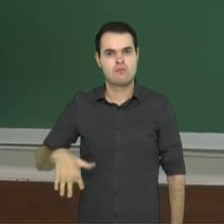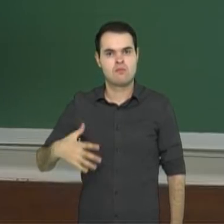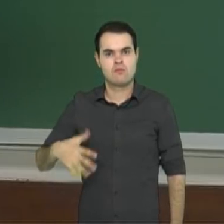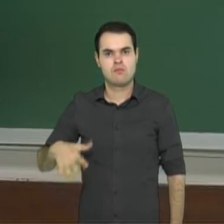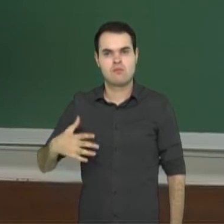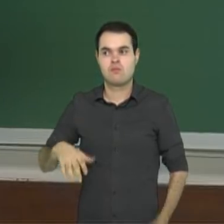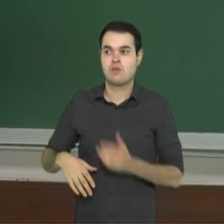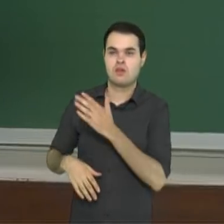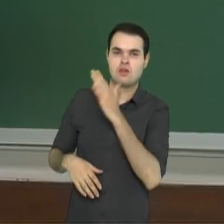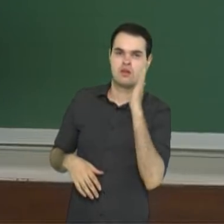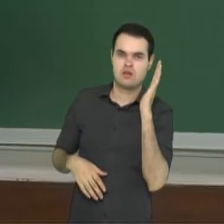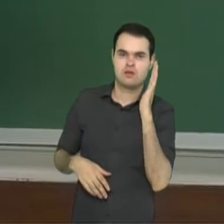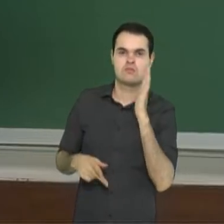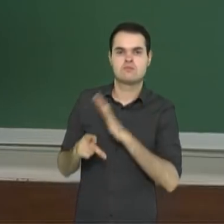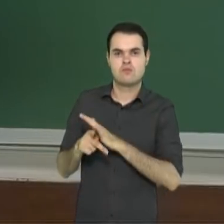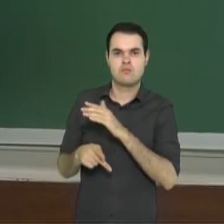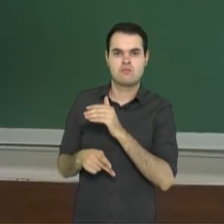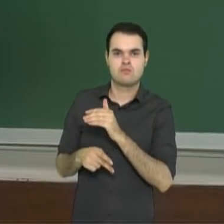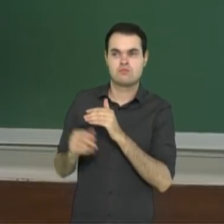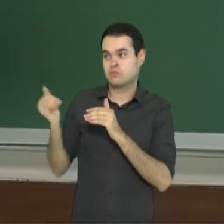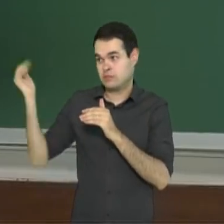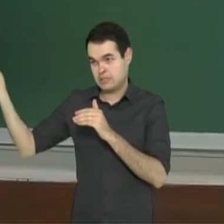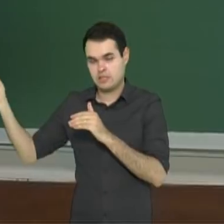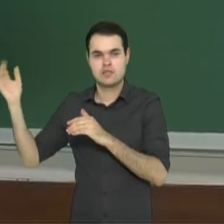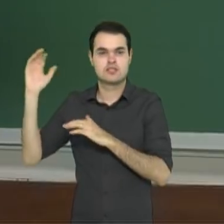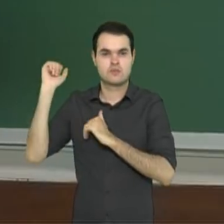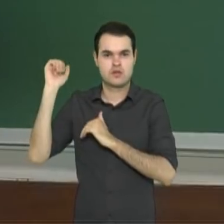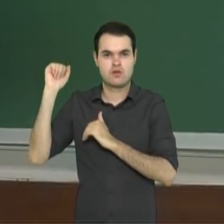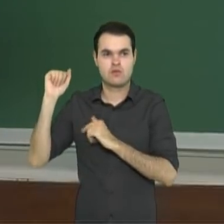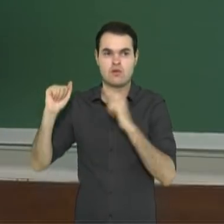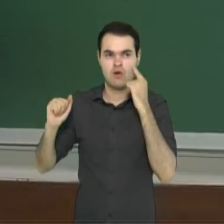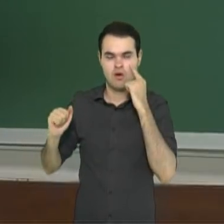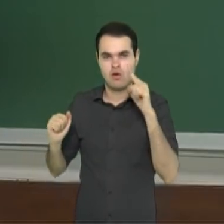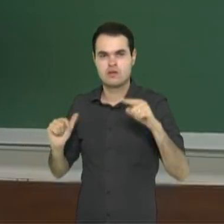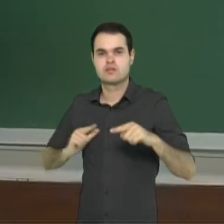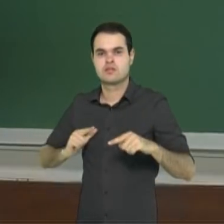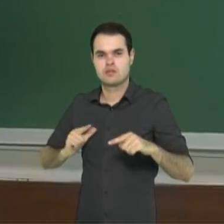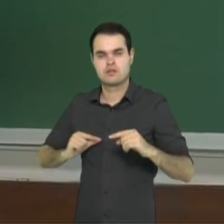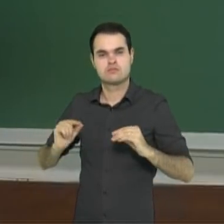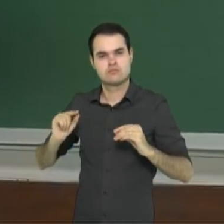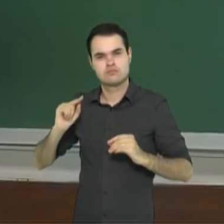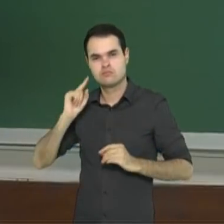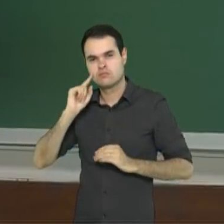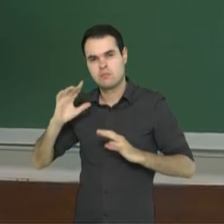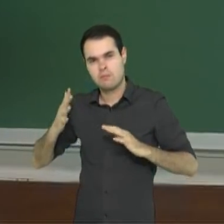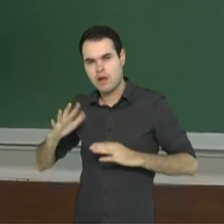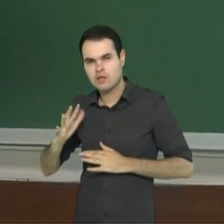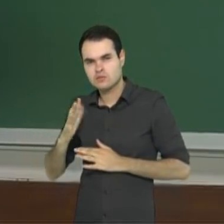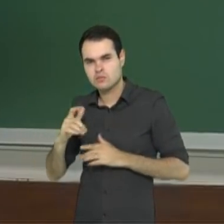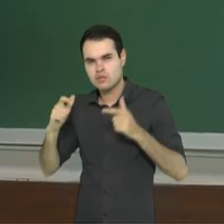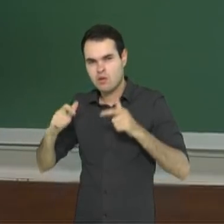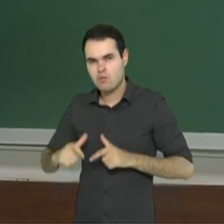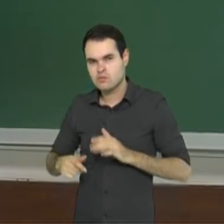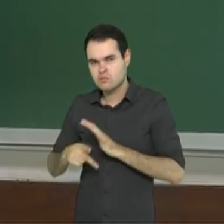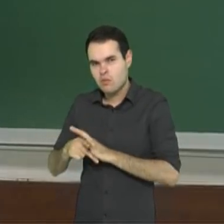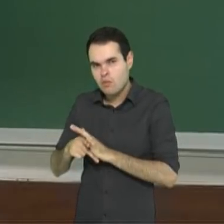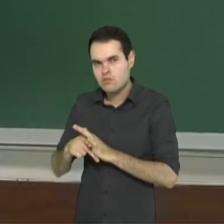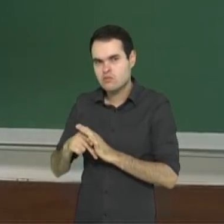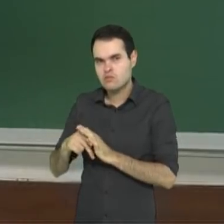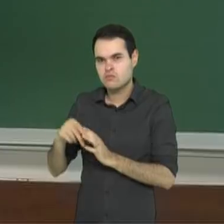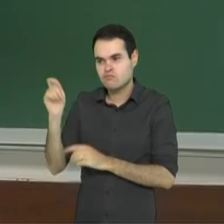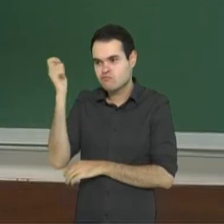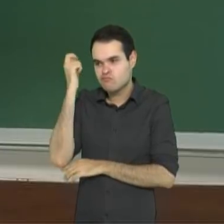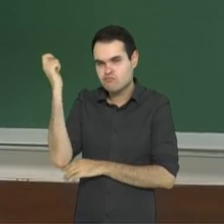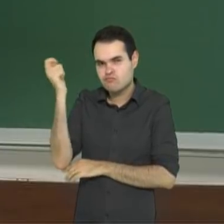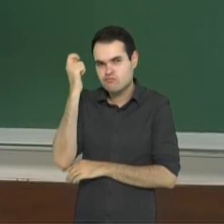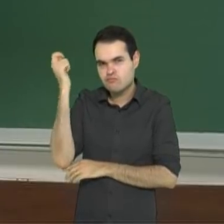terras espanholas, ó, Buenos Aires, ó, o Rio do Prata, né? Então, isso daqui tudo, aqui ó, mais ou menos virou Rio Grande do Sul, mas era enorme,